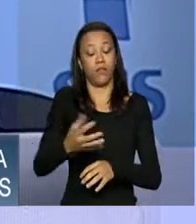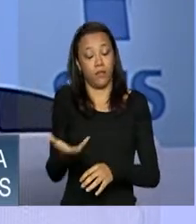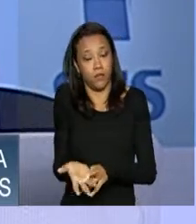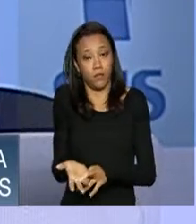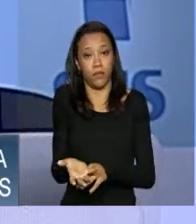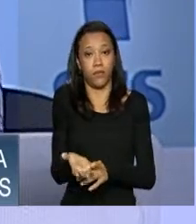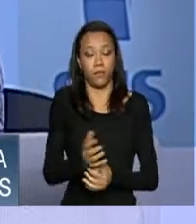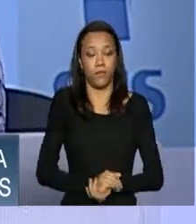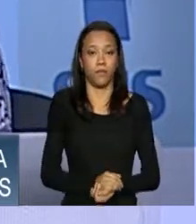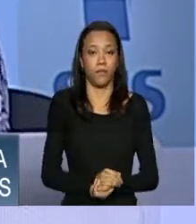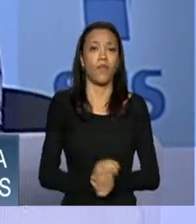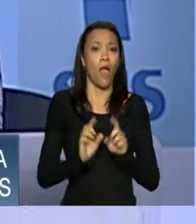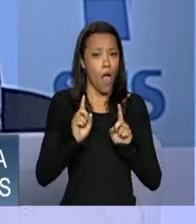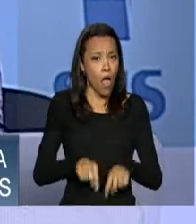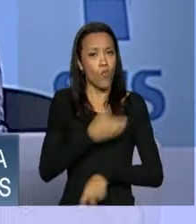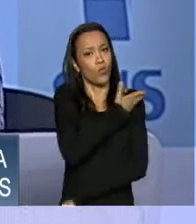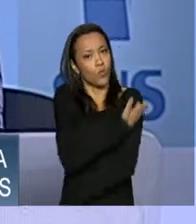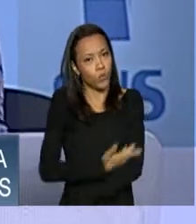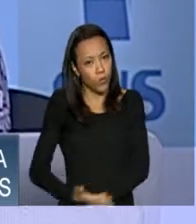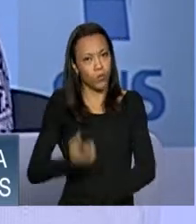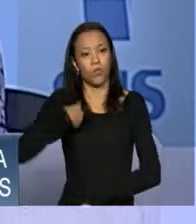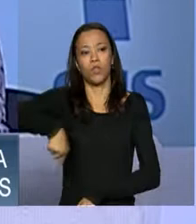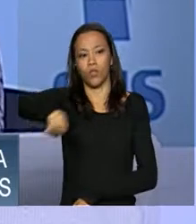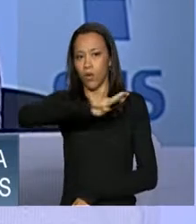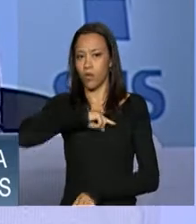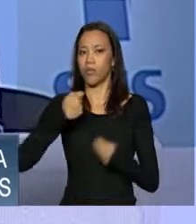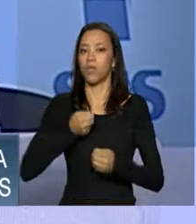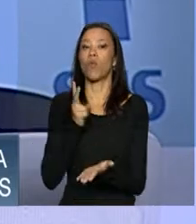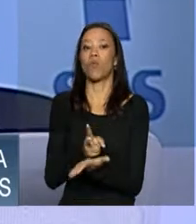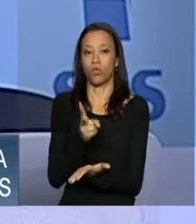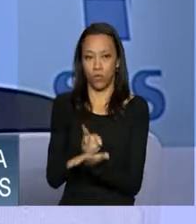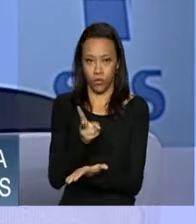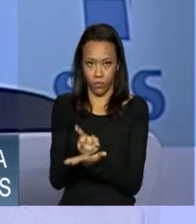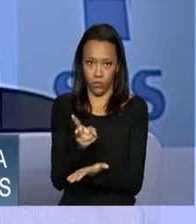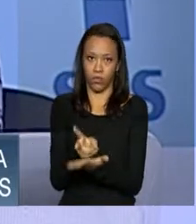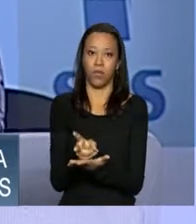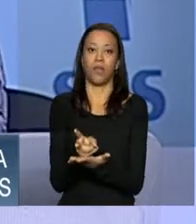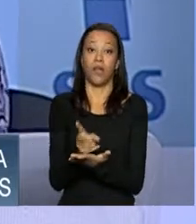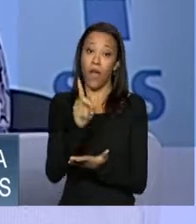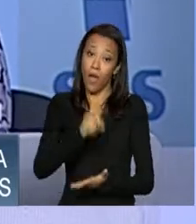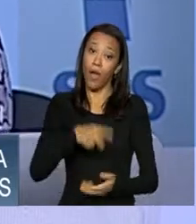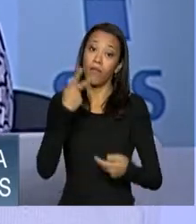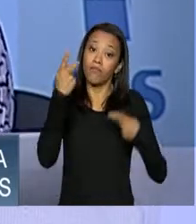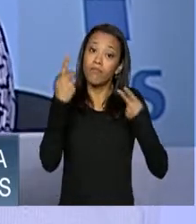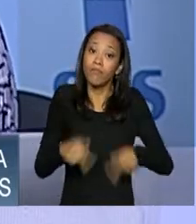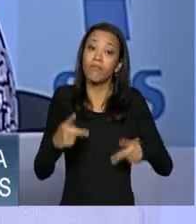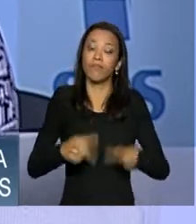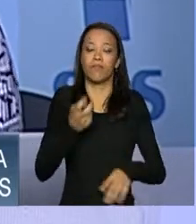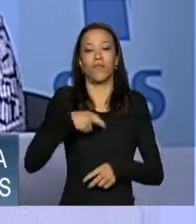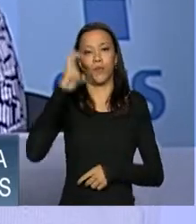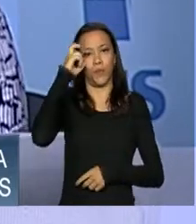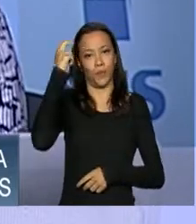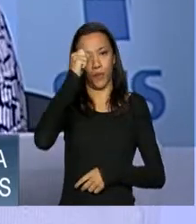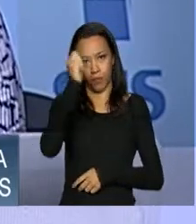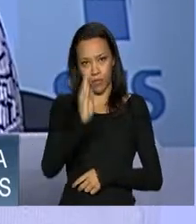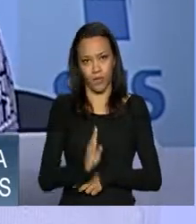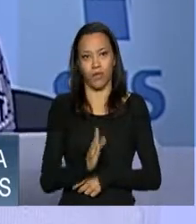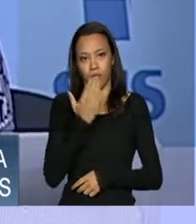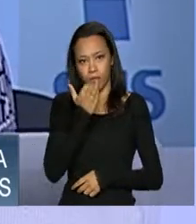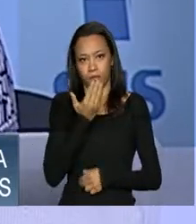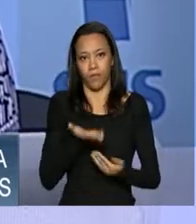Enfim, esse é um hábito que a gente deve preservar e faz parte da nossa cultura alimentar saudável. Os